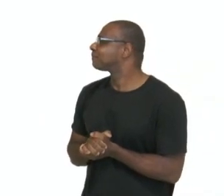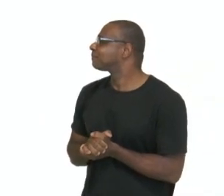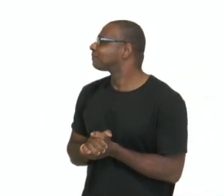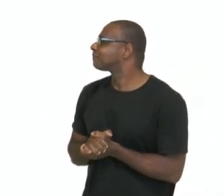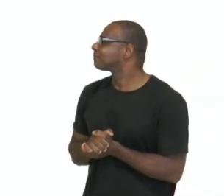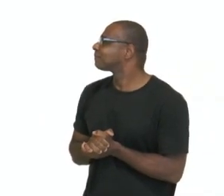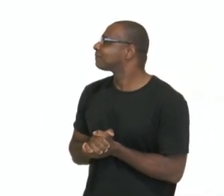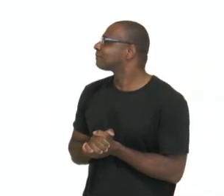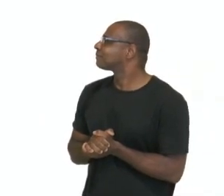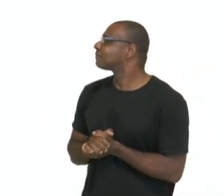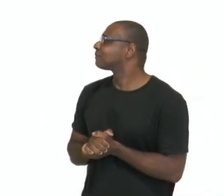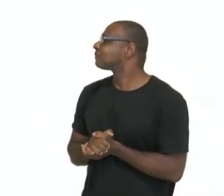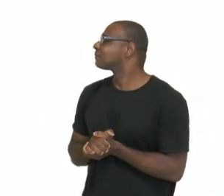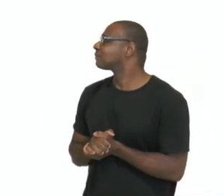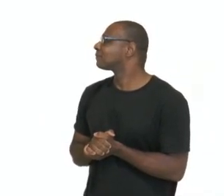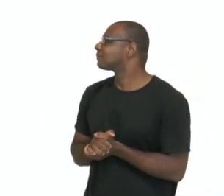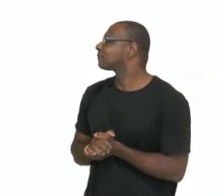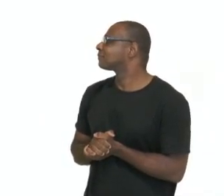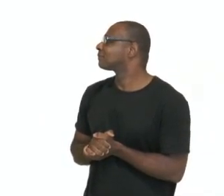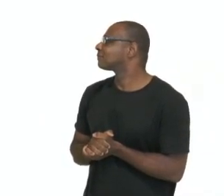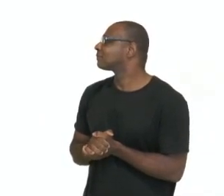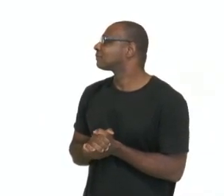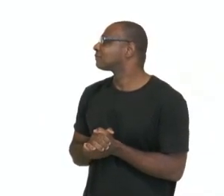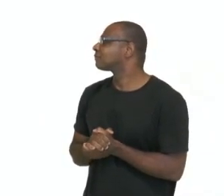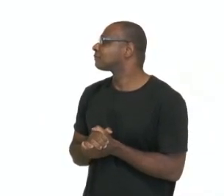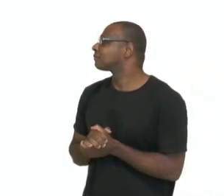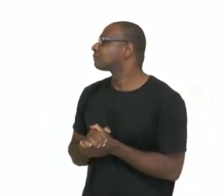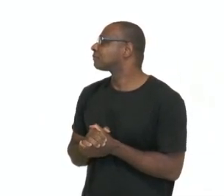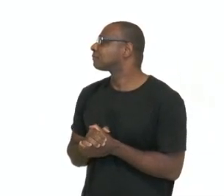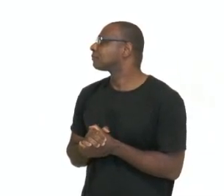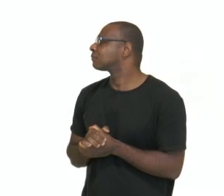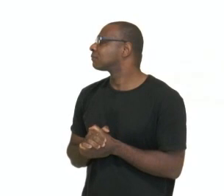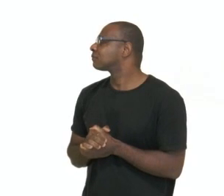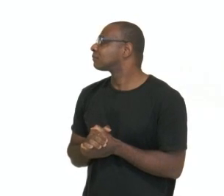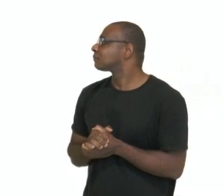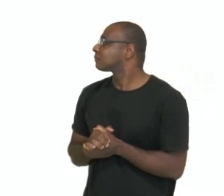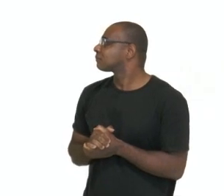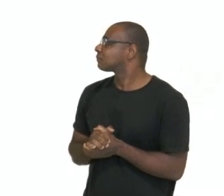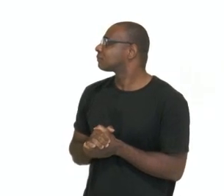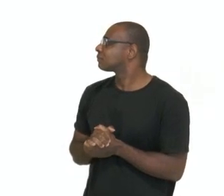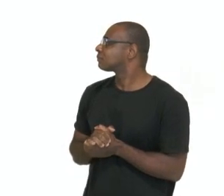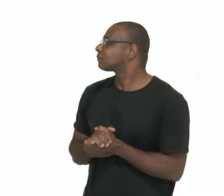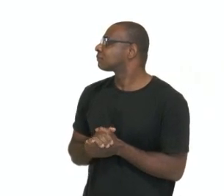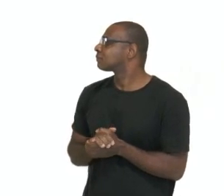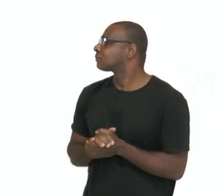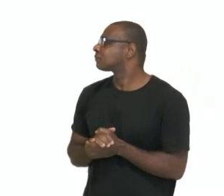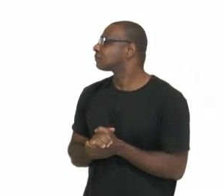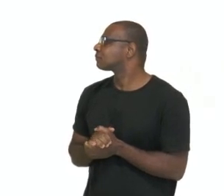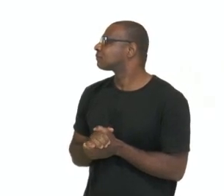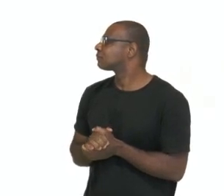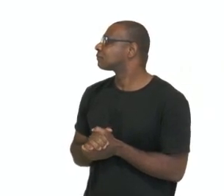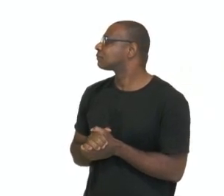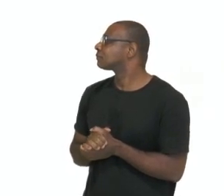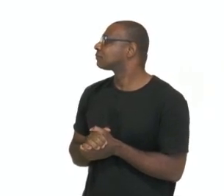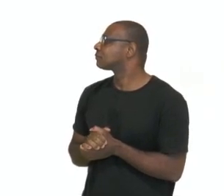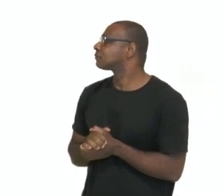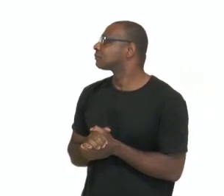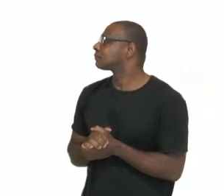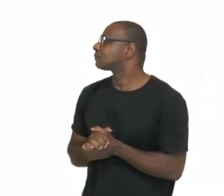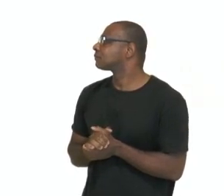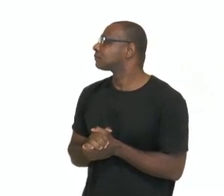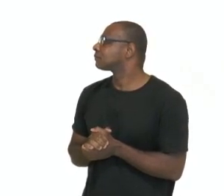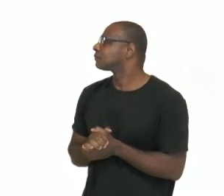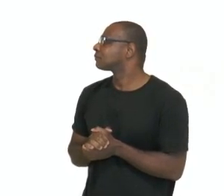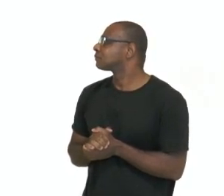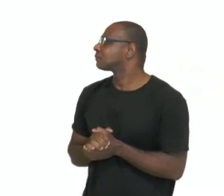um livrinho barato, ela nos entregava em mãos um cartão postal da loja do pai. Ainda por cima era de